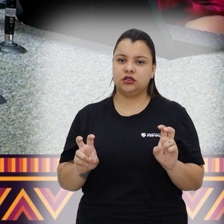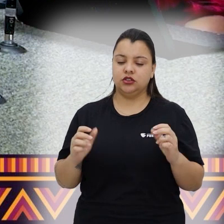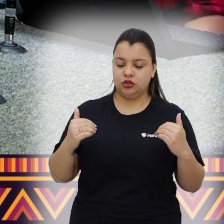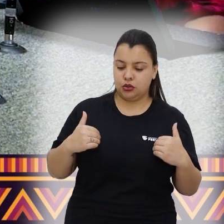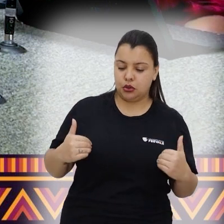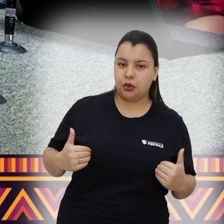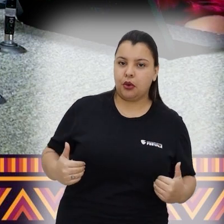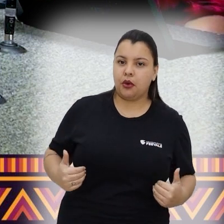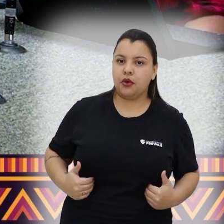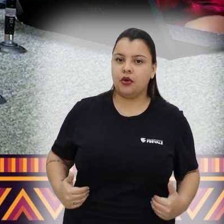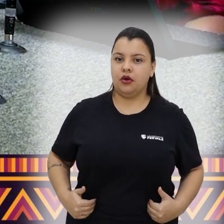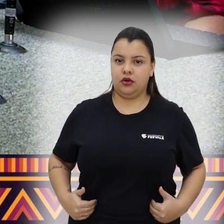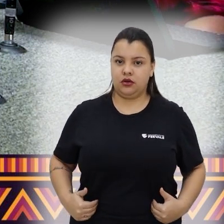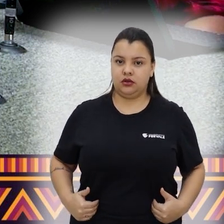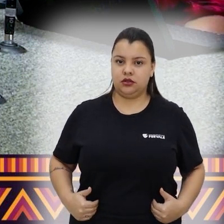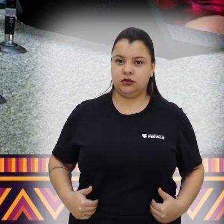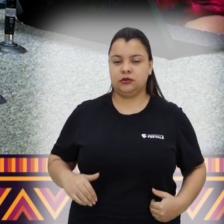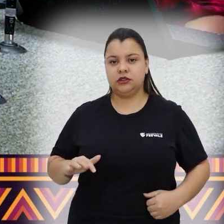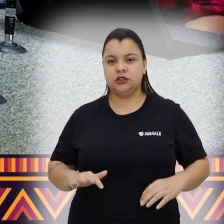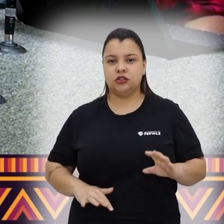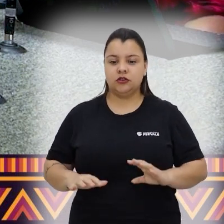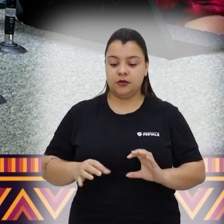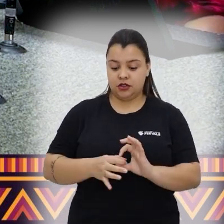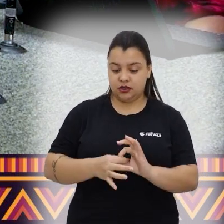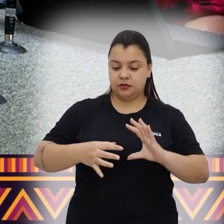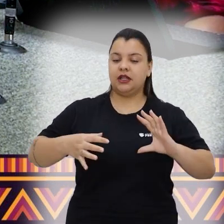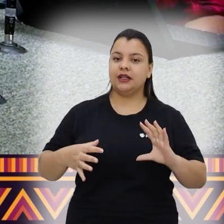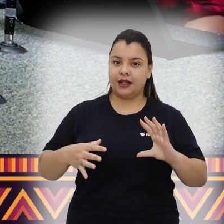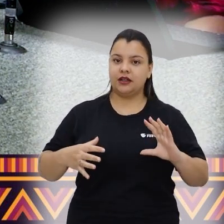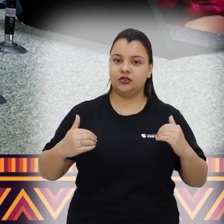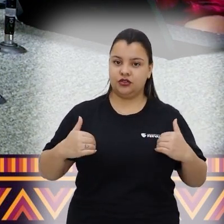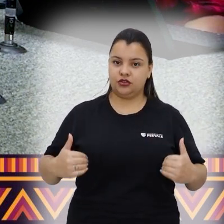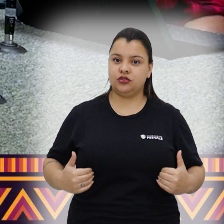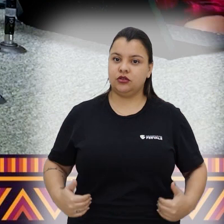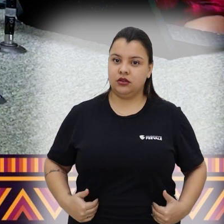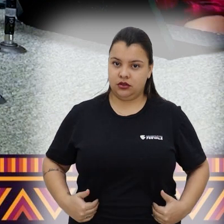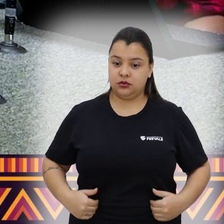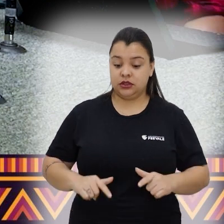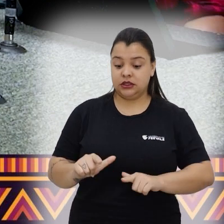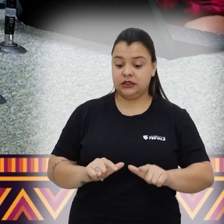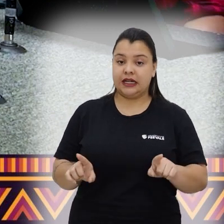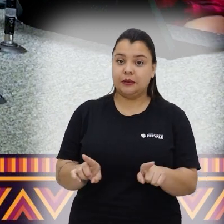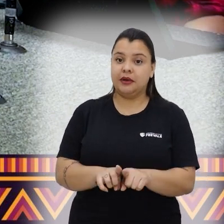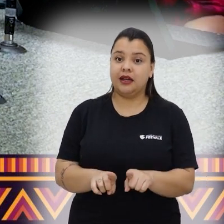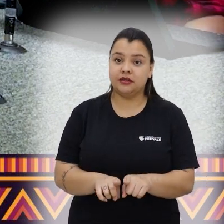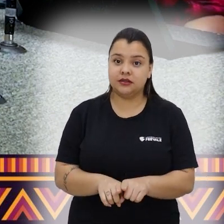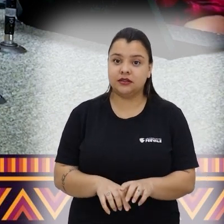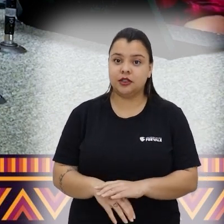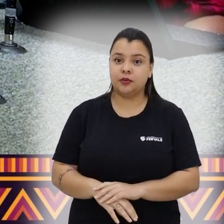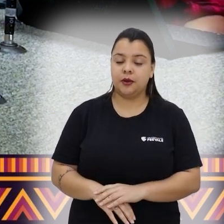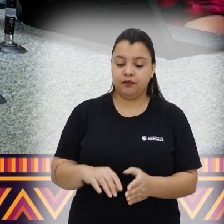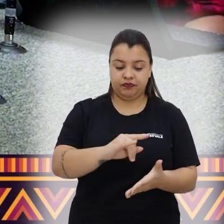corpos, de liberdade de corpos. Trabalho com uma temática também de currículo